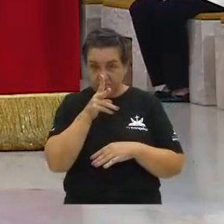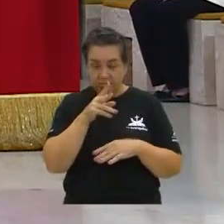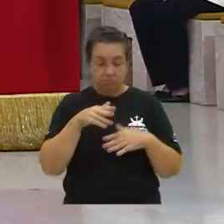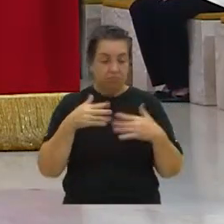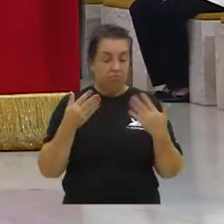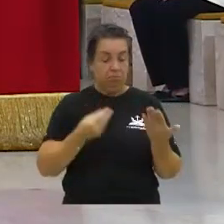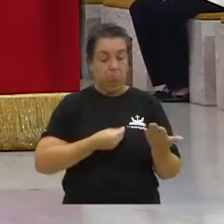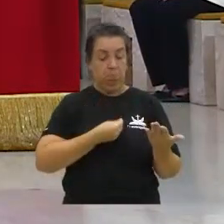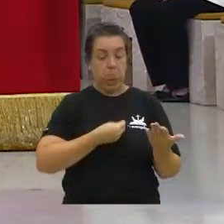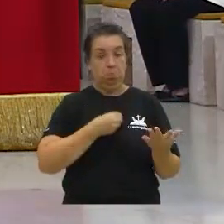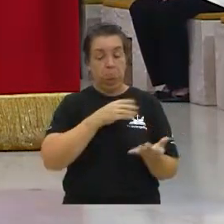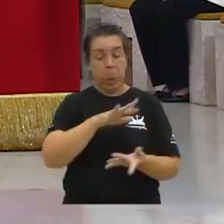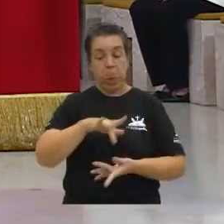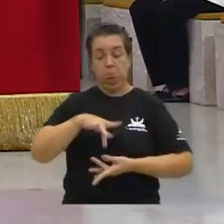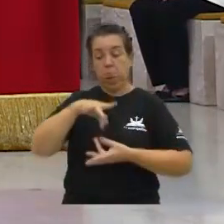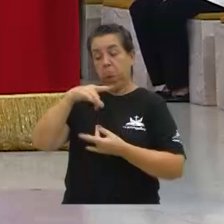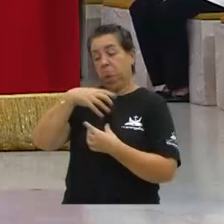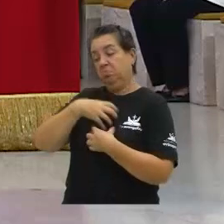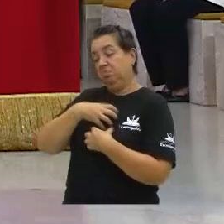na vida espiritual?